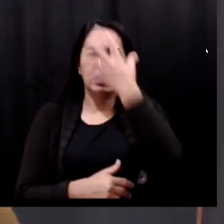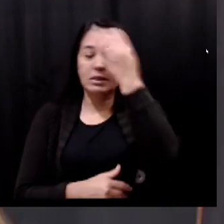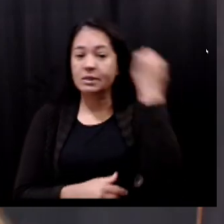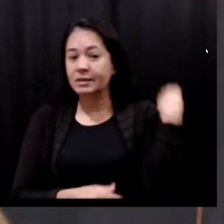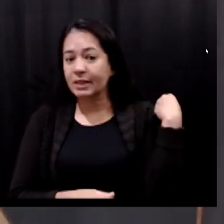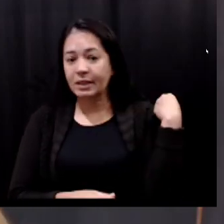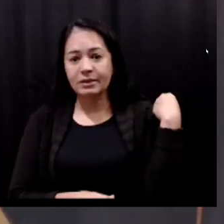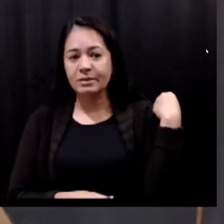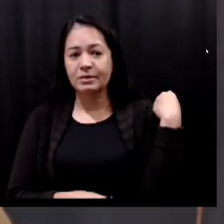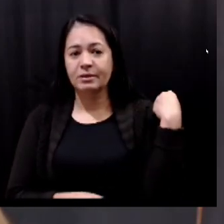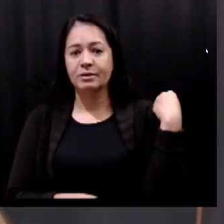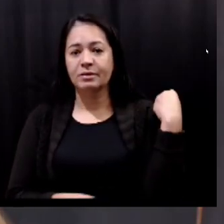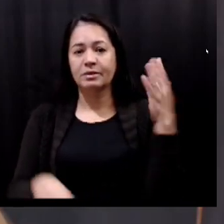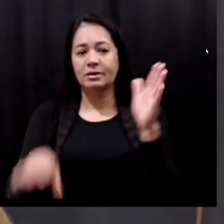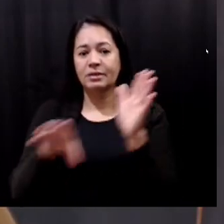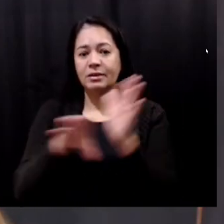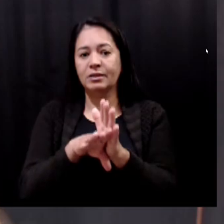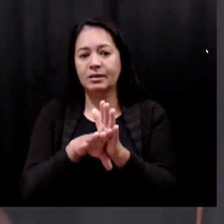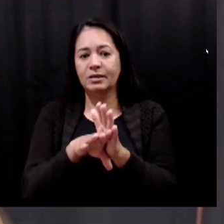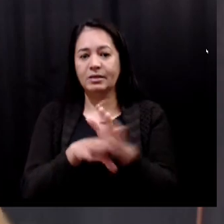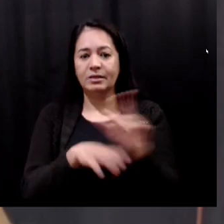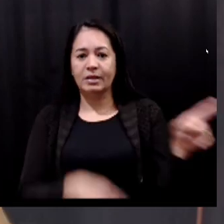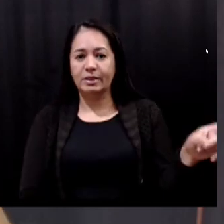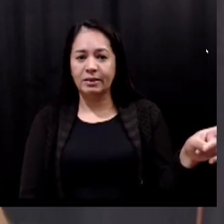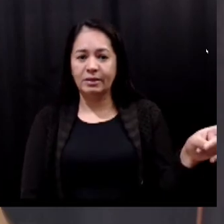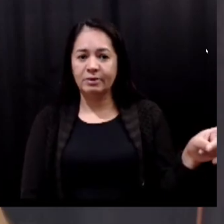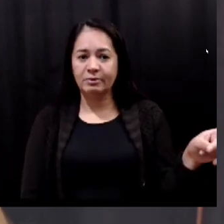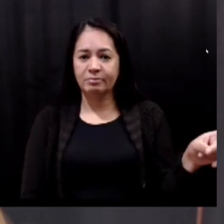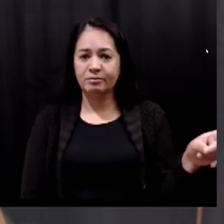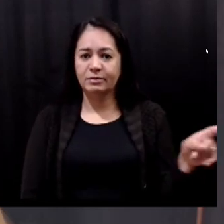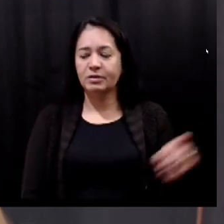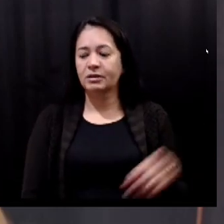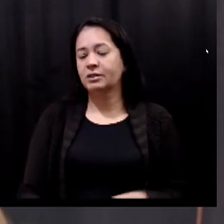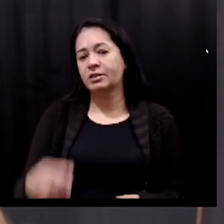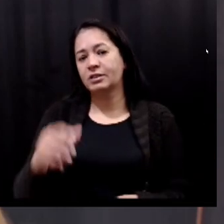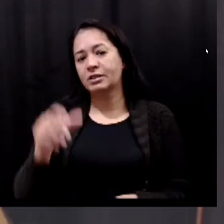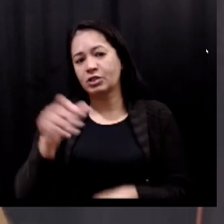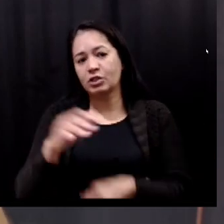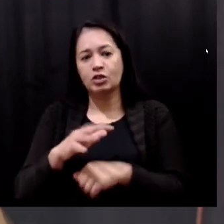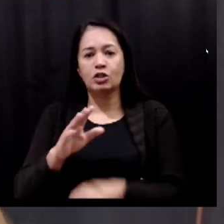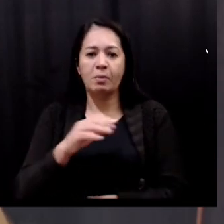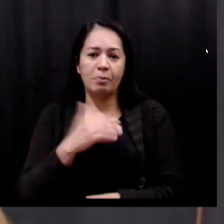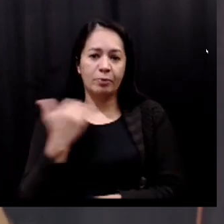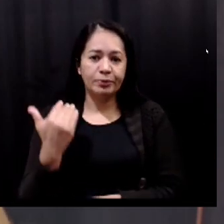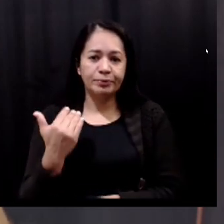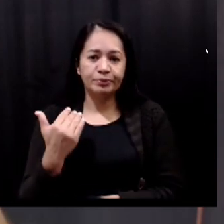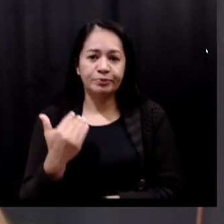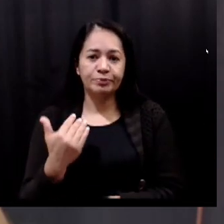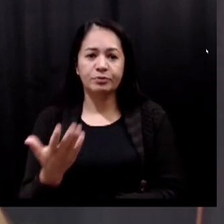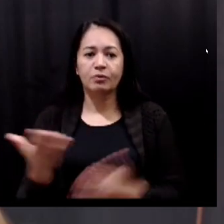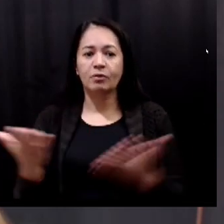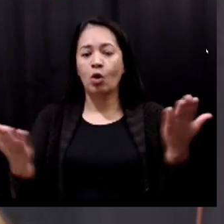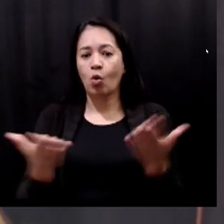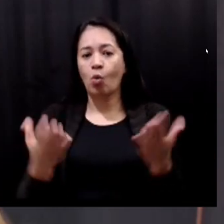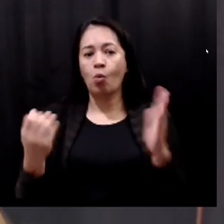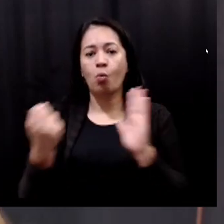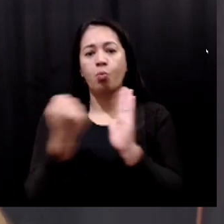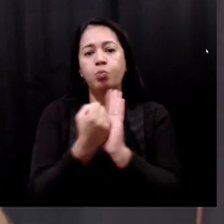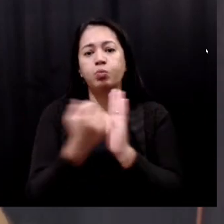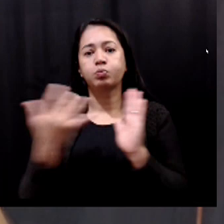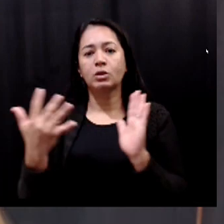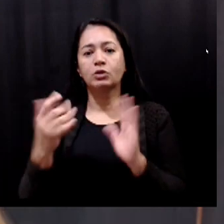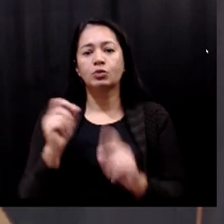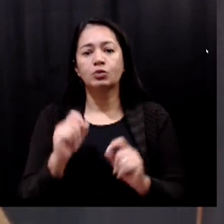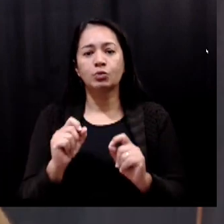a pessoa que é cuidada for embora, falecer ou alguma coisa assim. Então, hoje o impacto é que realmente a